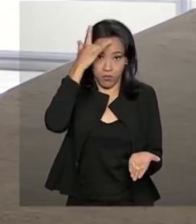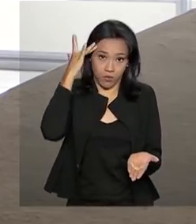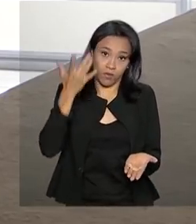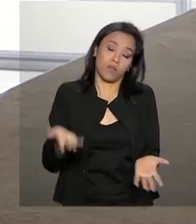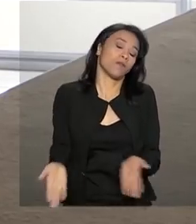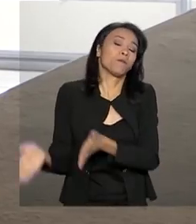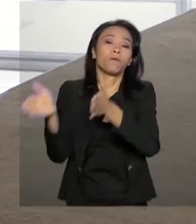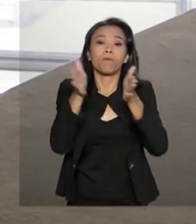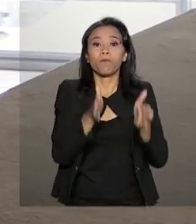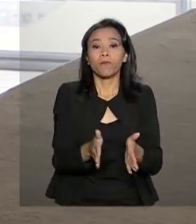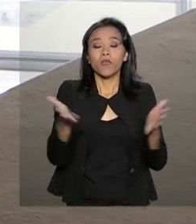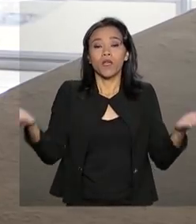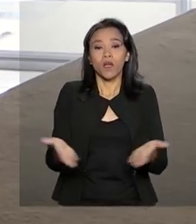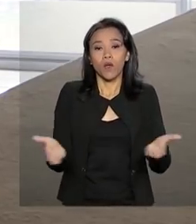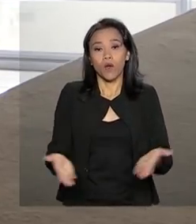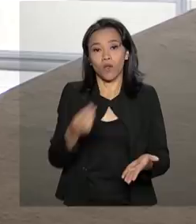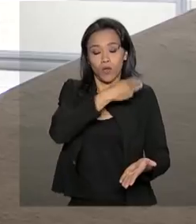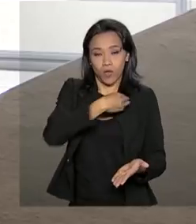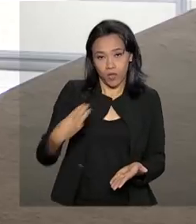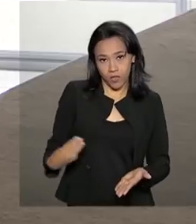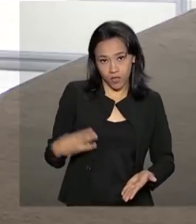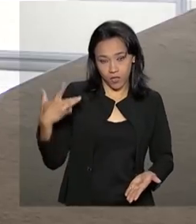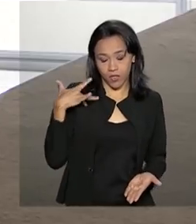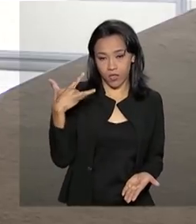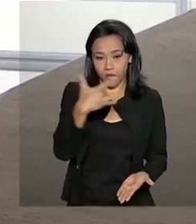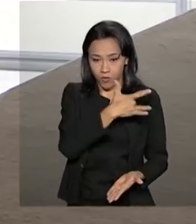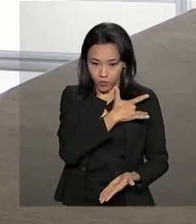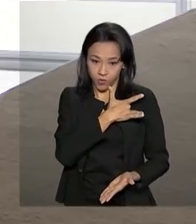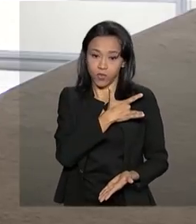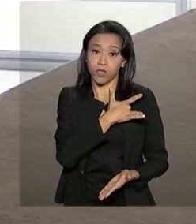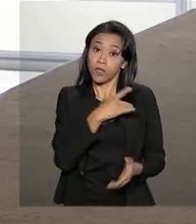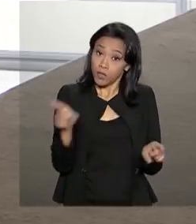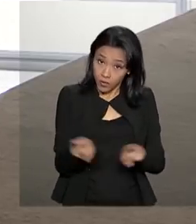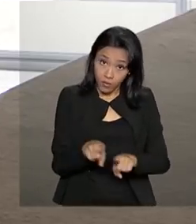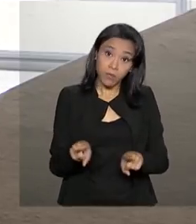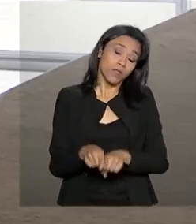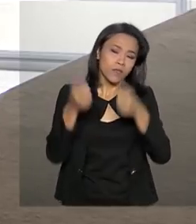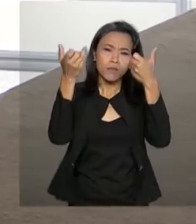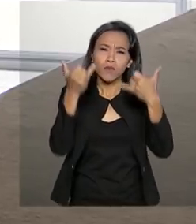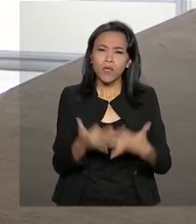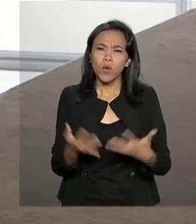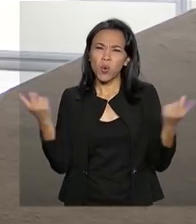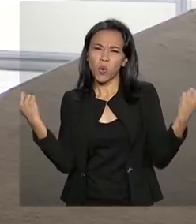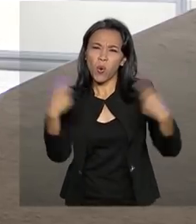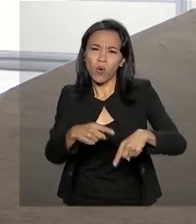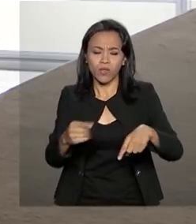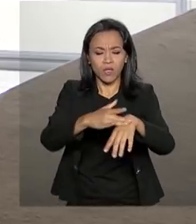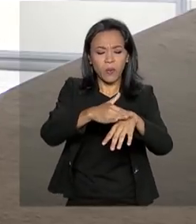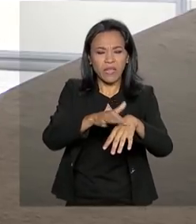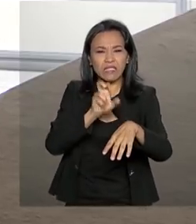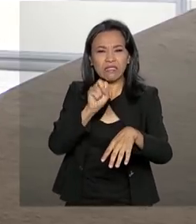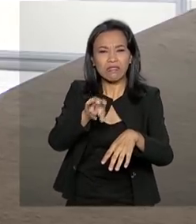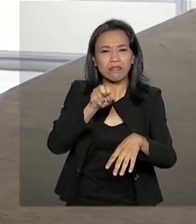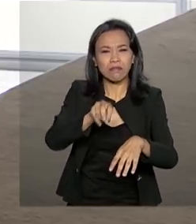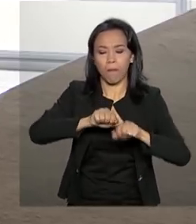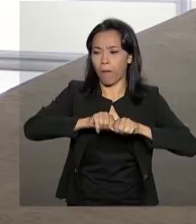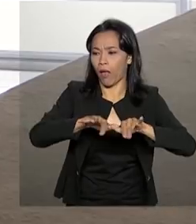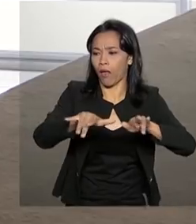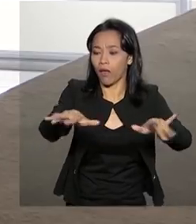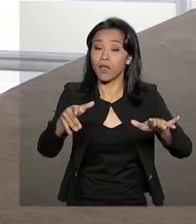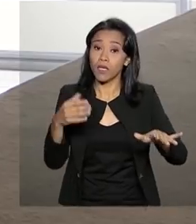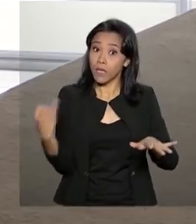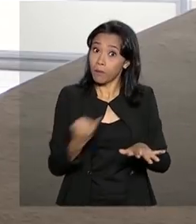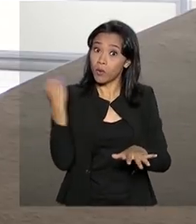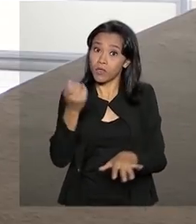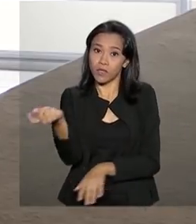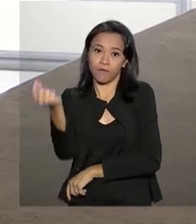E agora o ministro da Saúde, Luiz Henrique Mandetta, que falou sobre o combate a doenças infecciosas e a importância